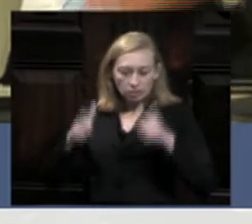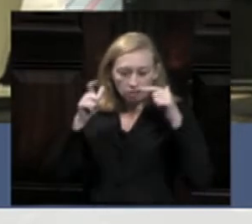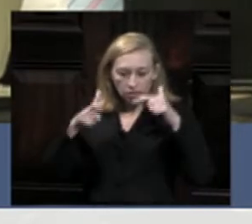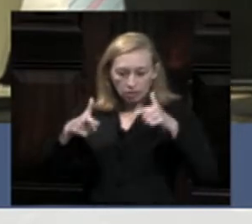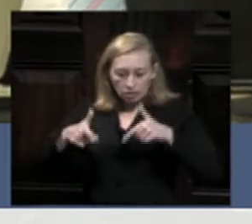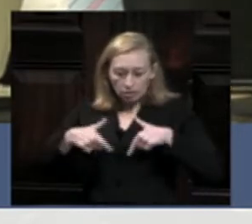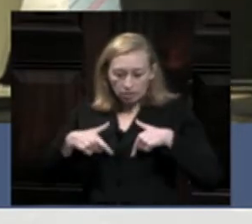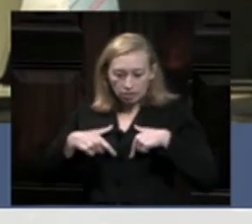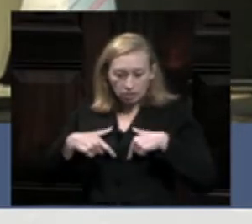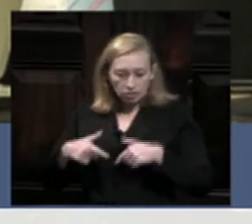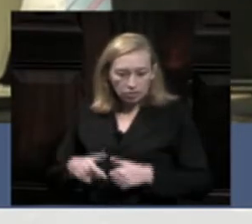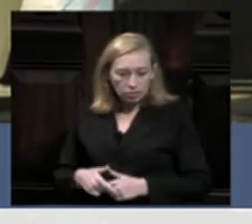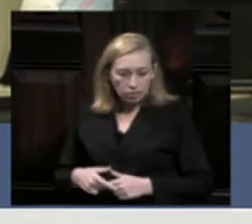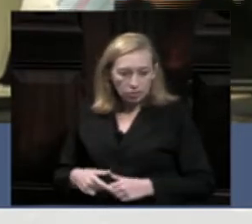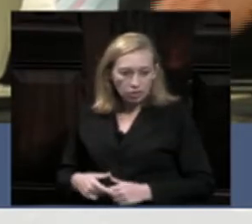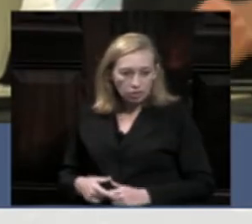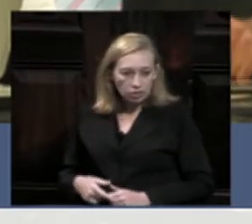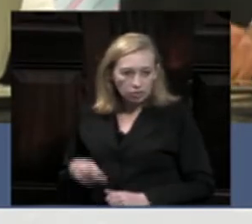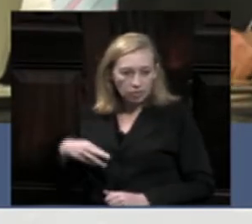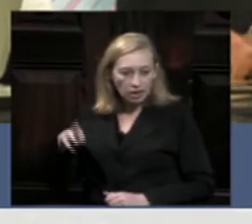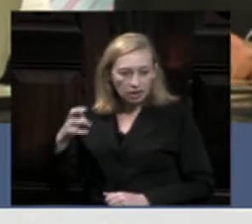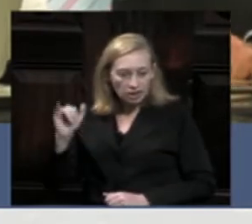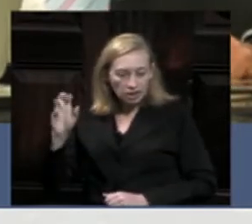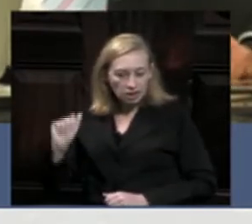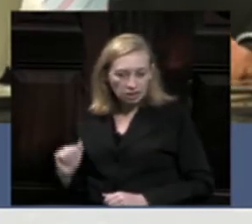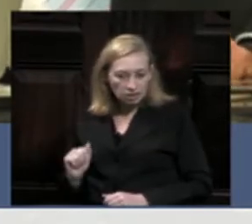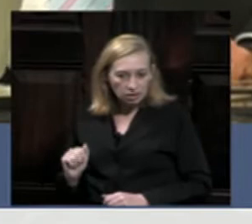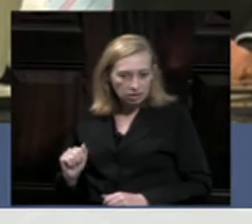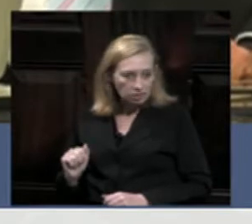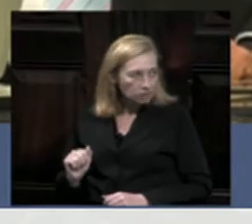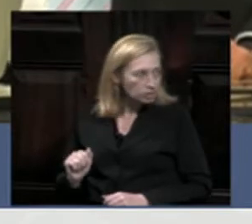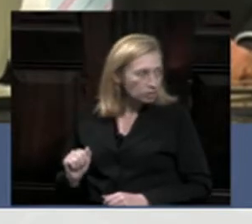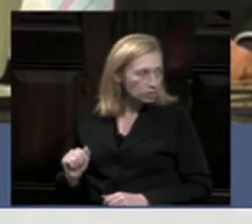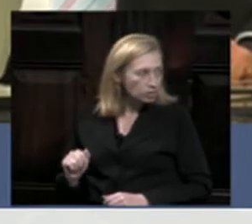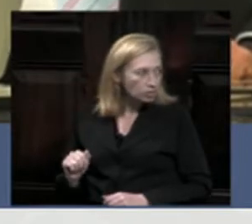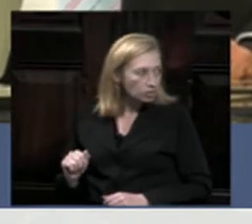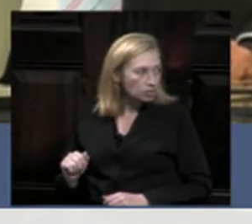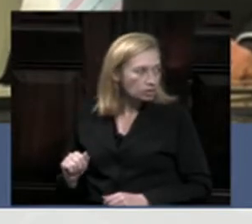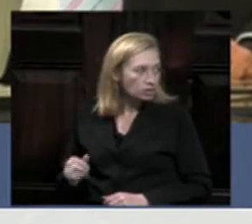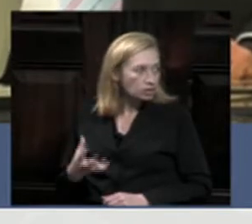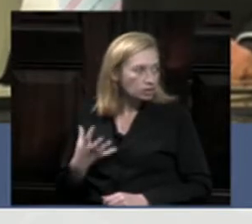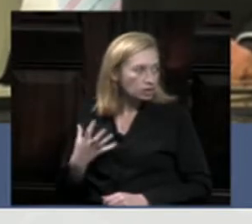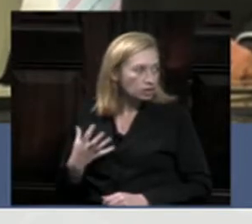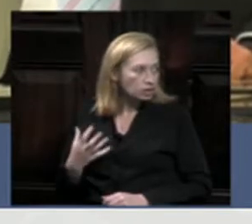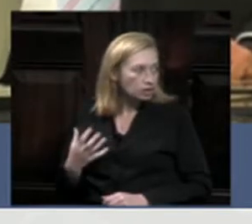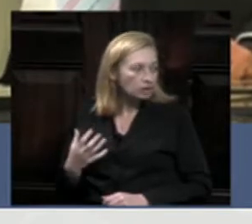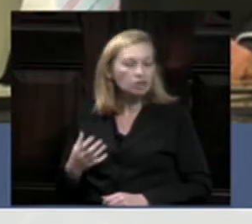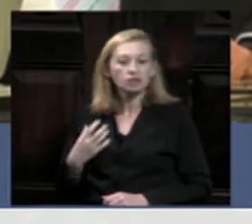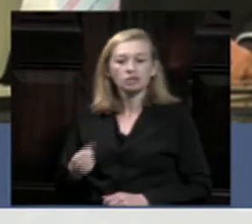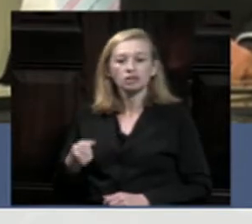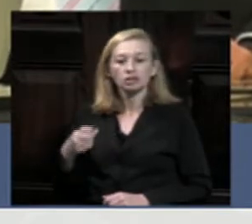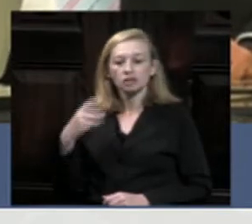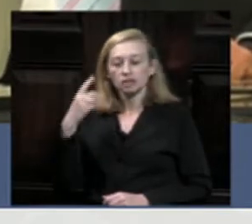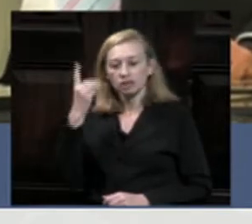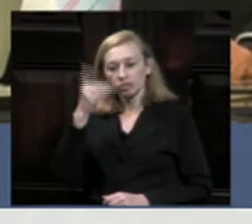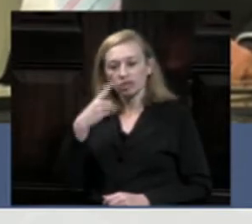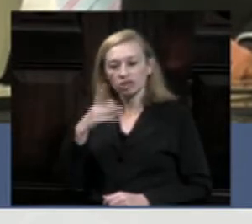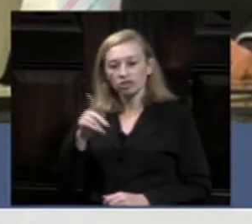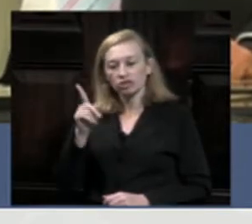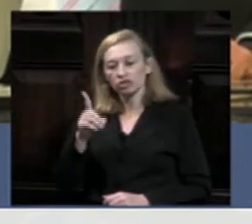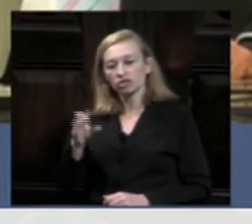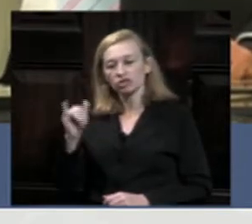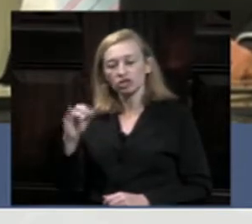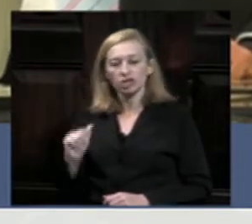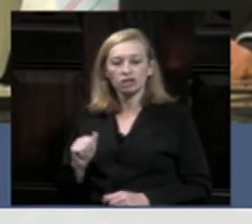Mariana Fonseca Ribeiro Carvalho de Moraes. Parecer da Comissão de Normas Internas e Proposições Externas, favorável, relator deputado Dica. Em votação, os